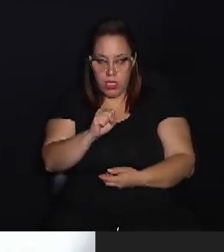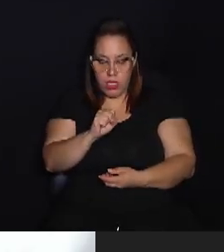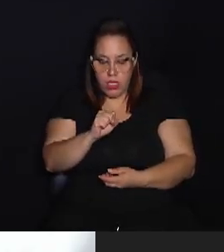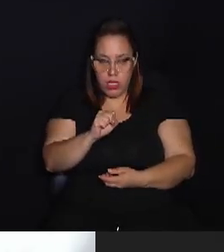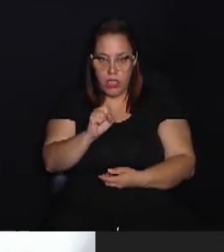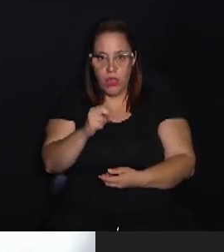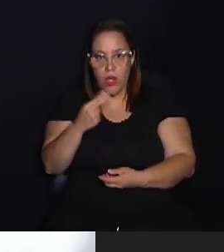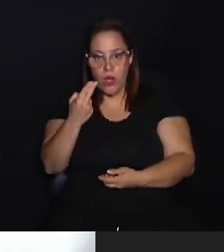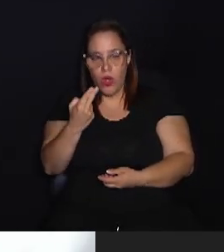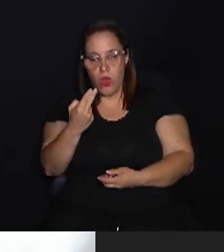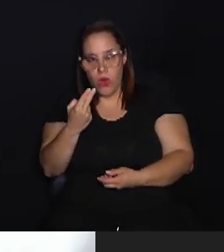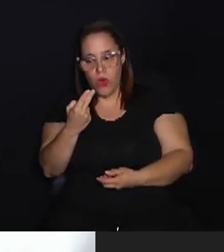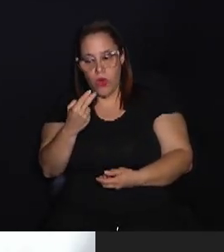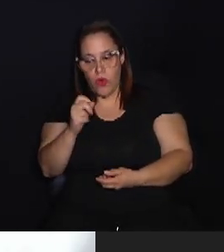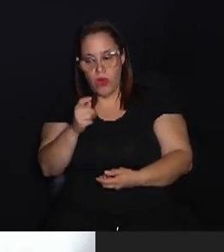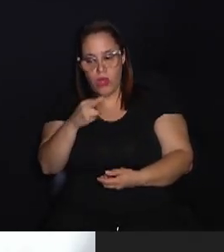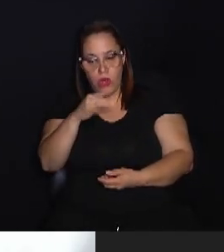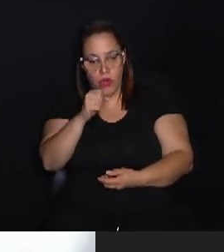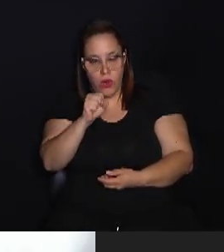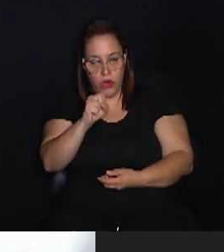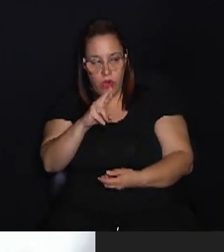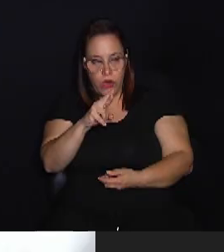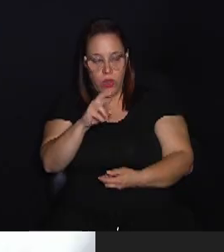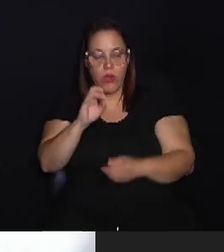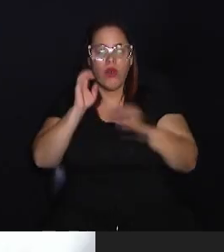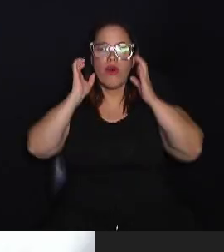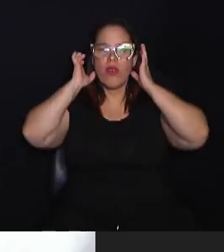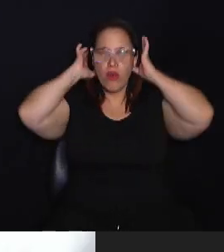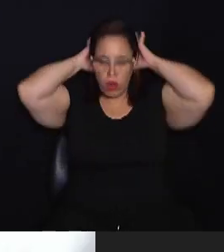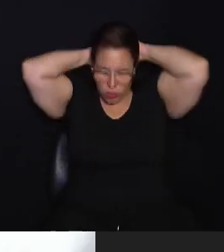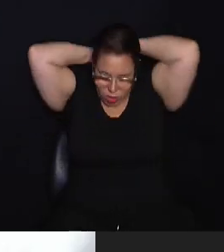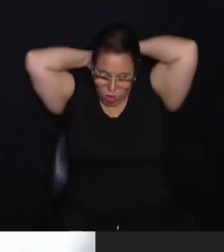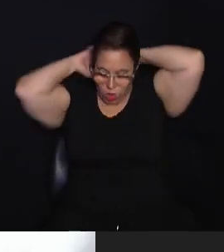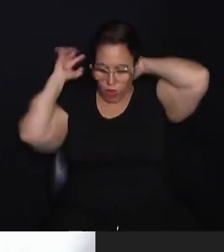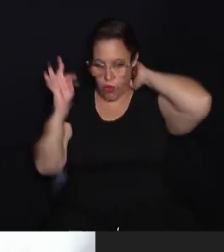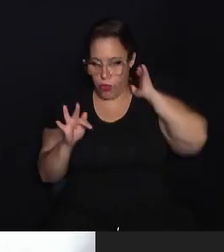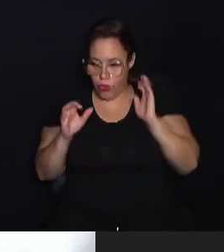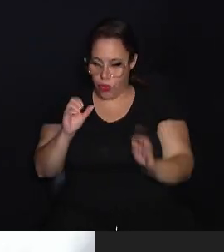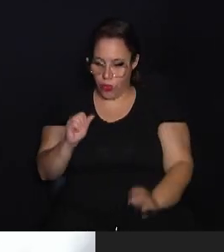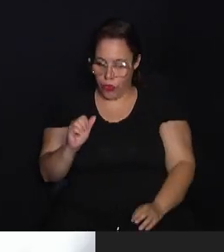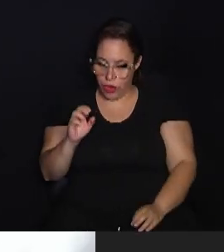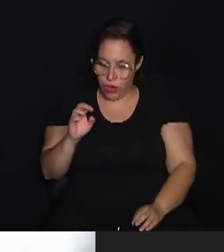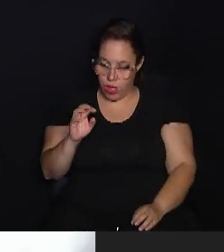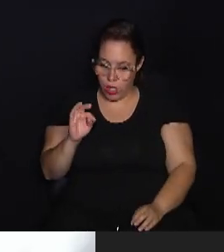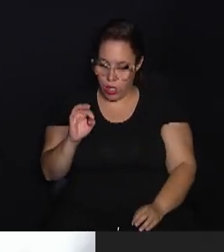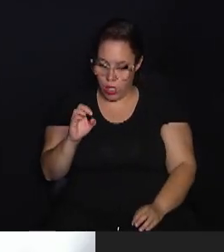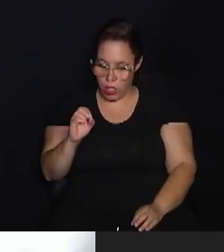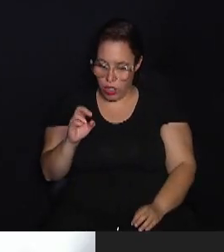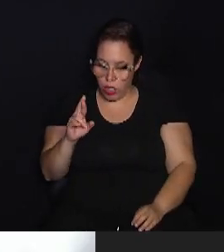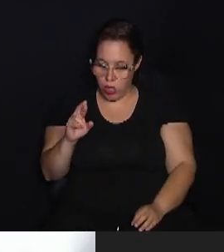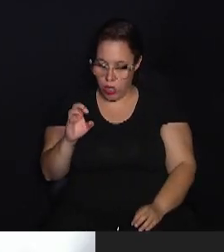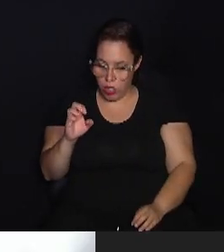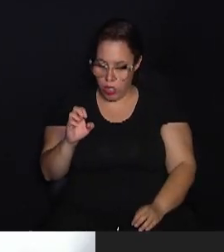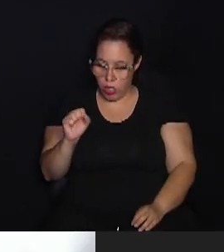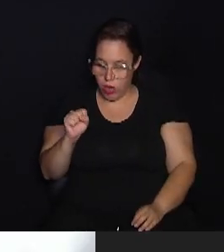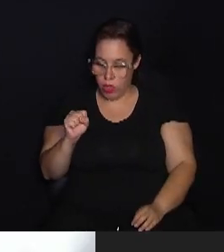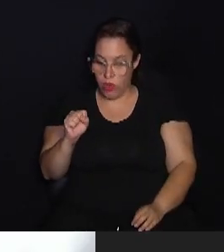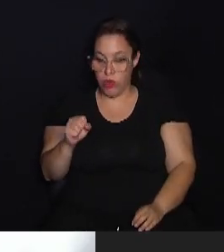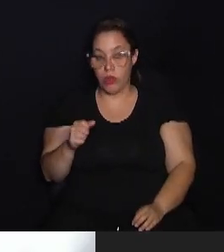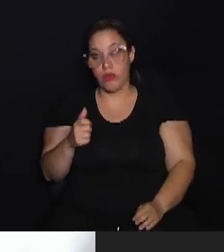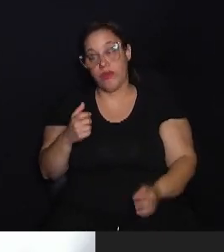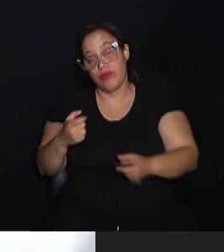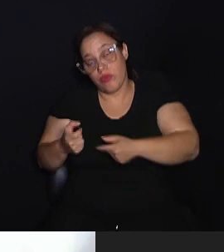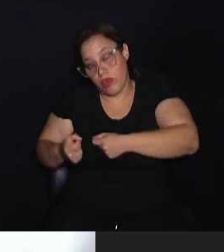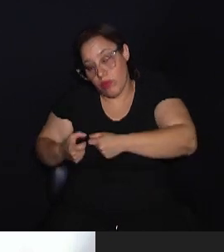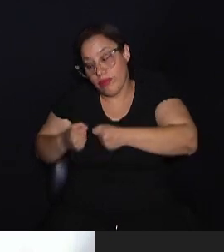ou fatores que são características da doença. Nós sabemos já há muito tempo que no caso do câncer